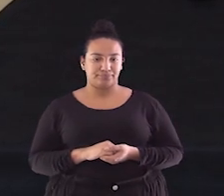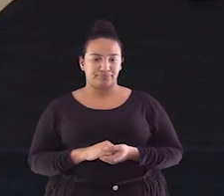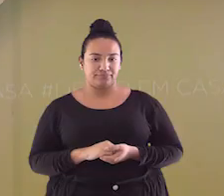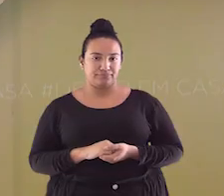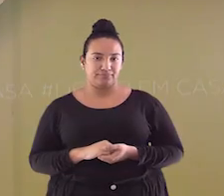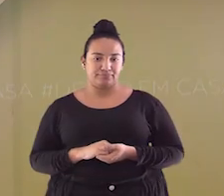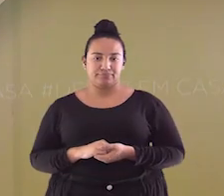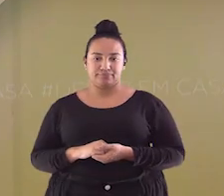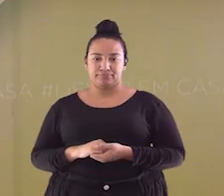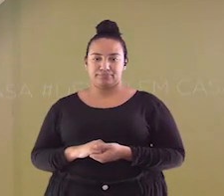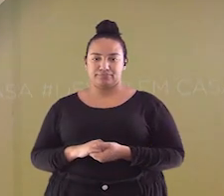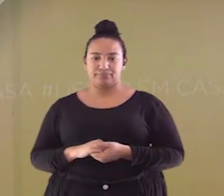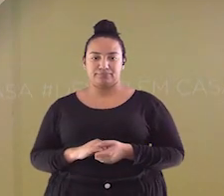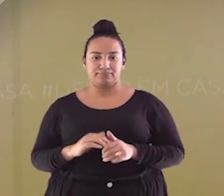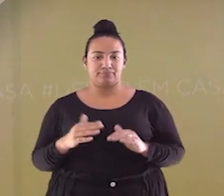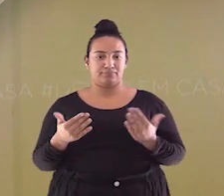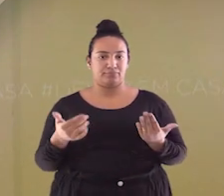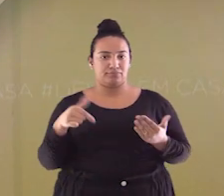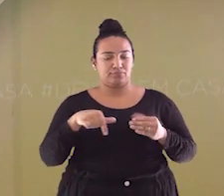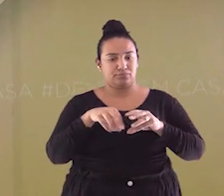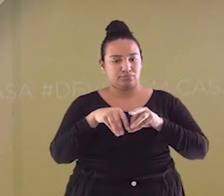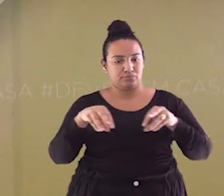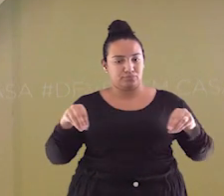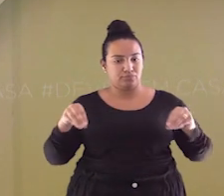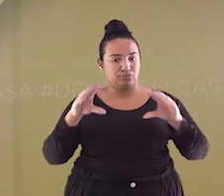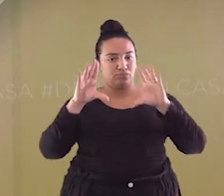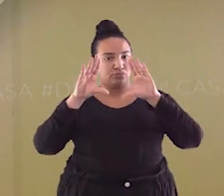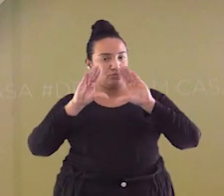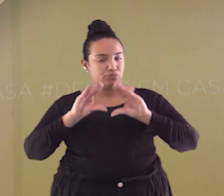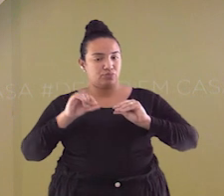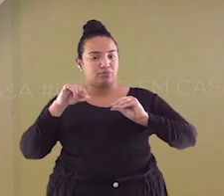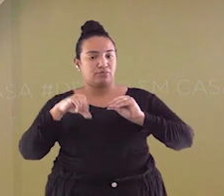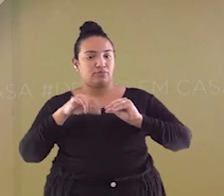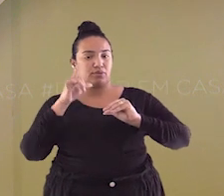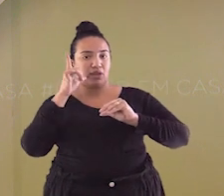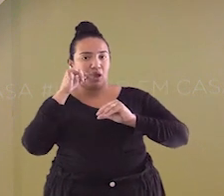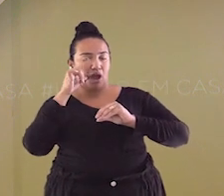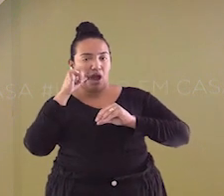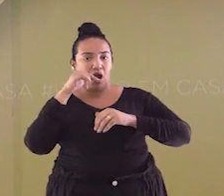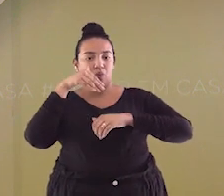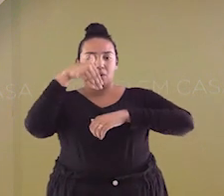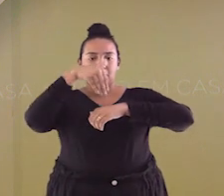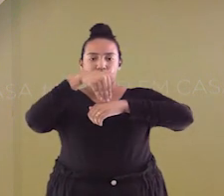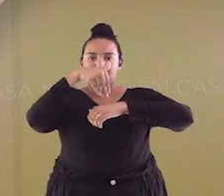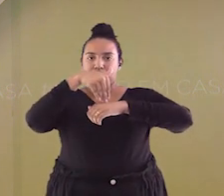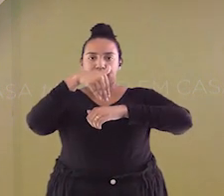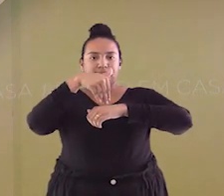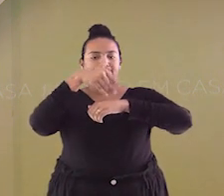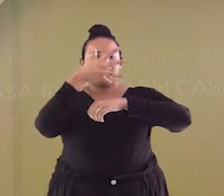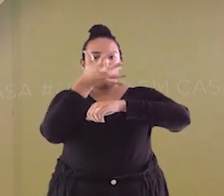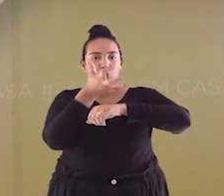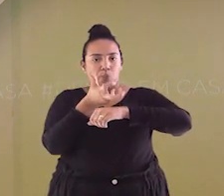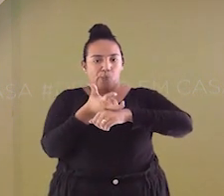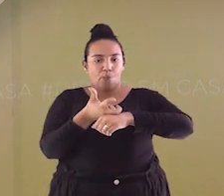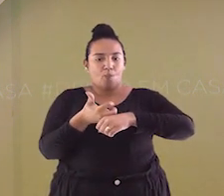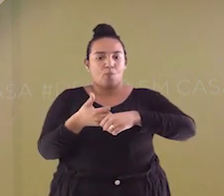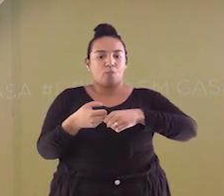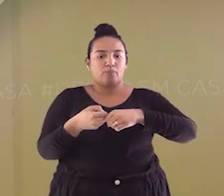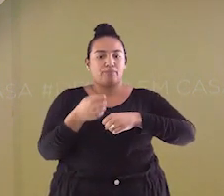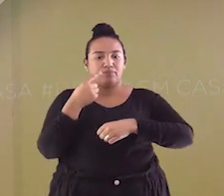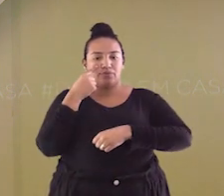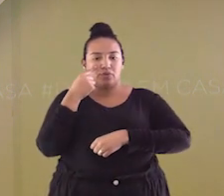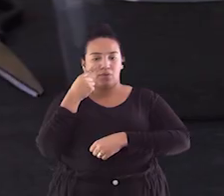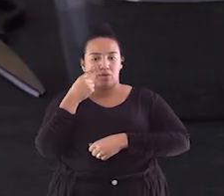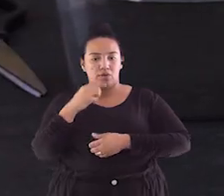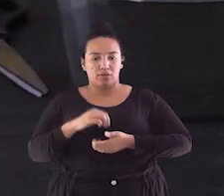Agora, gente, o solo umífero é aquele solo que a água ele acaba absorvendo com muita facilidade. E com isso ele começa